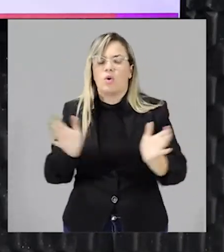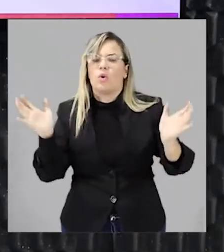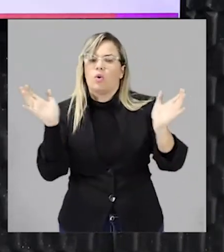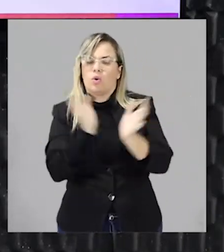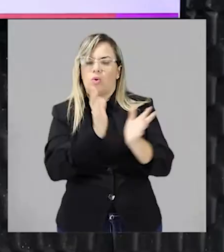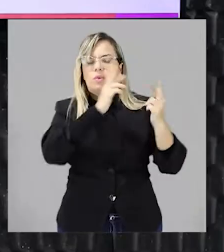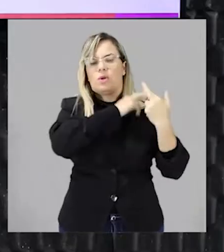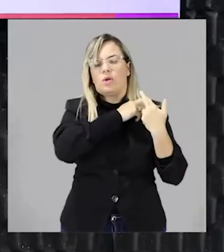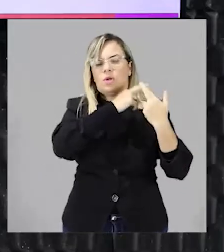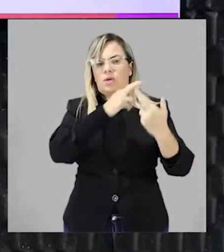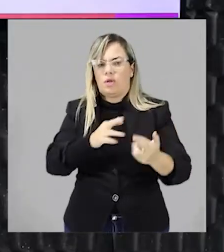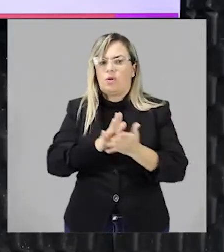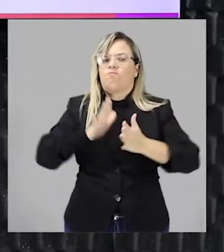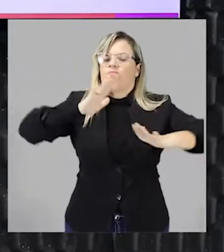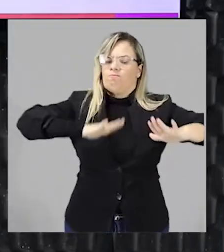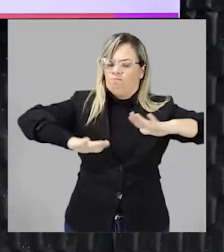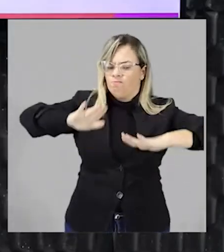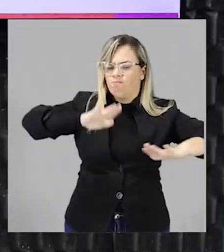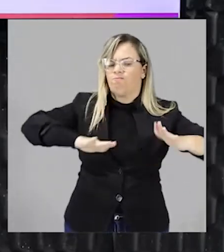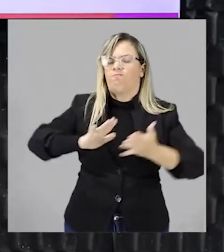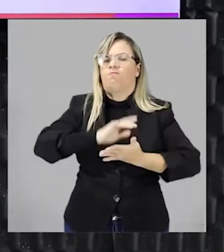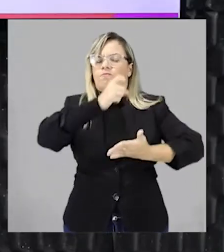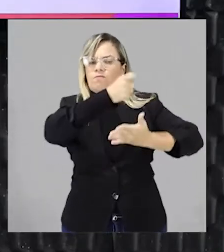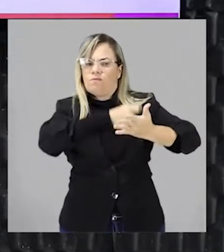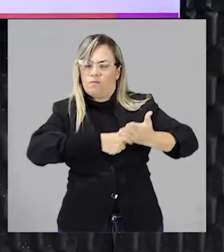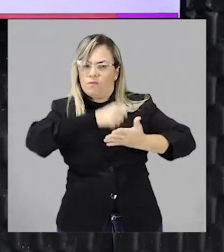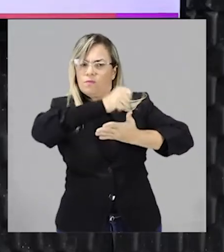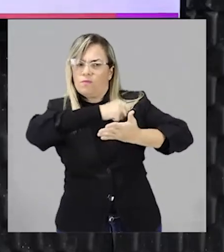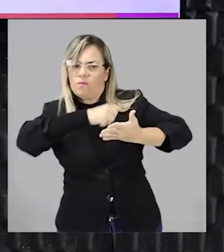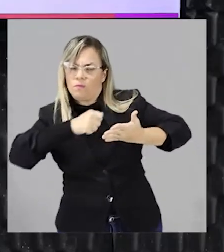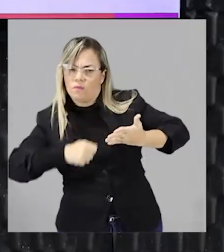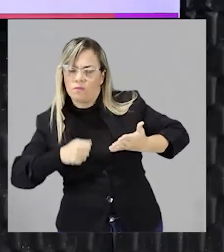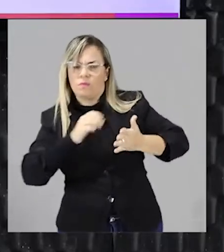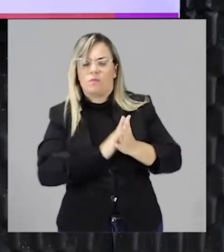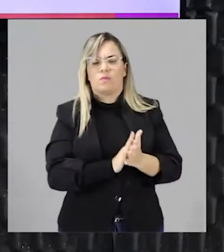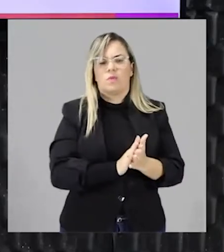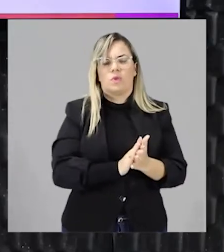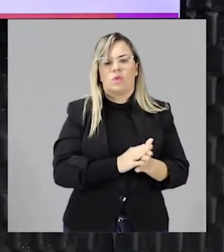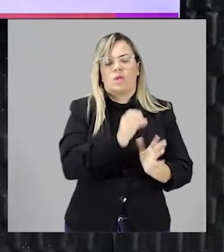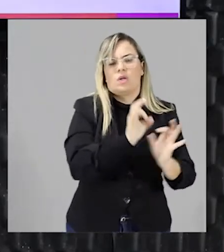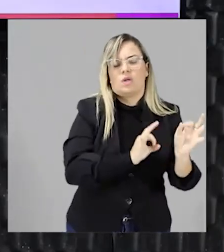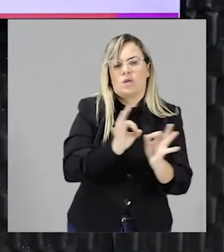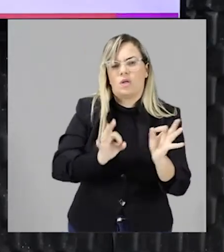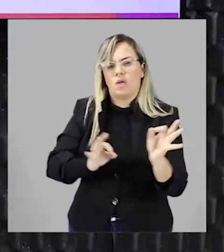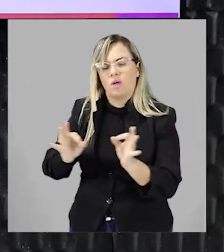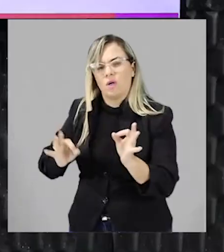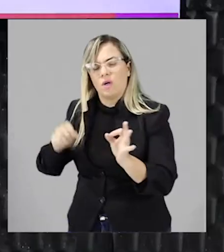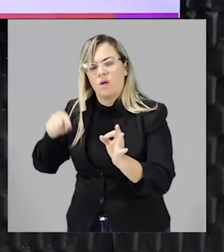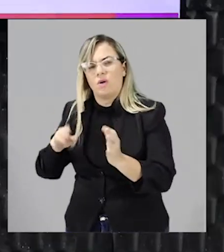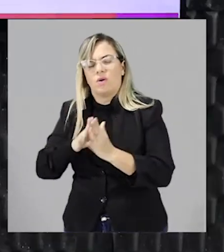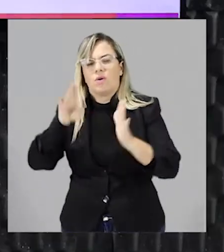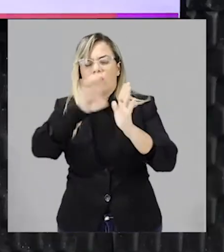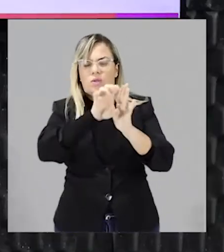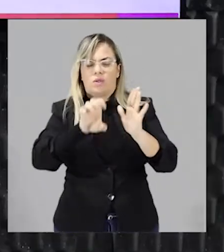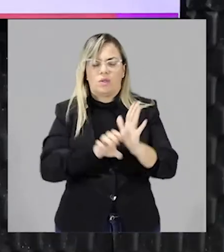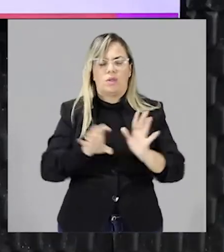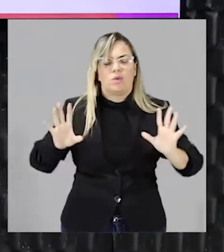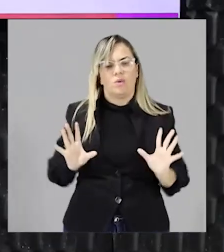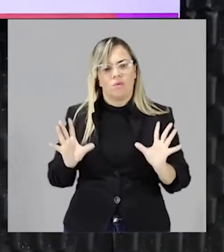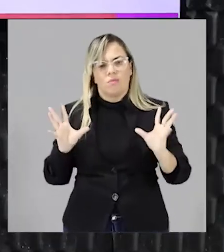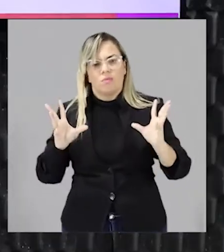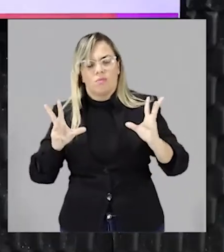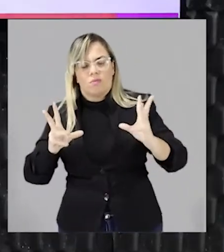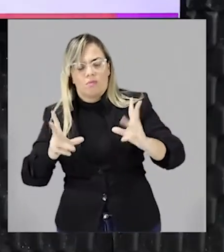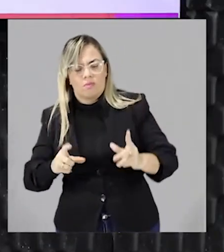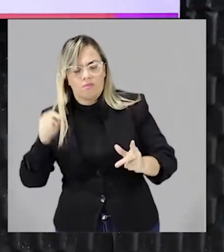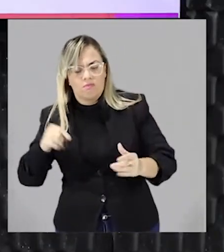muito cuidado com esse texto de vocês, com os critérios que foram estabelecidos no edital e com toda essa questão